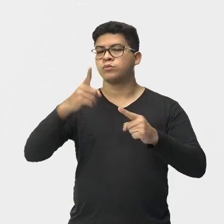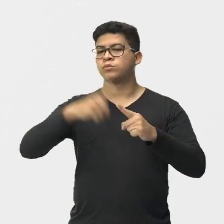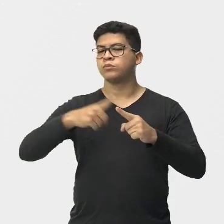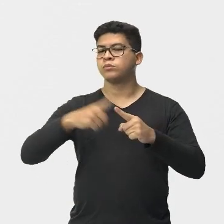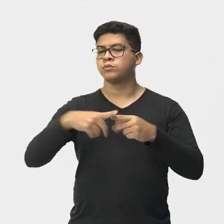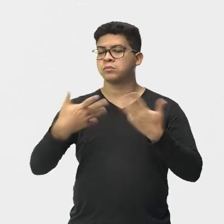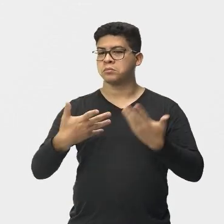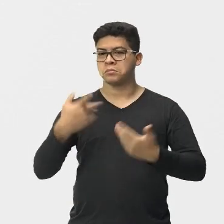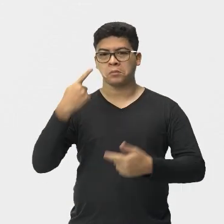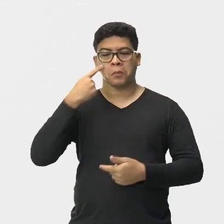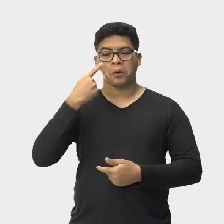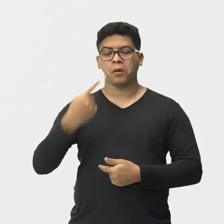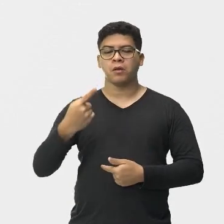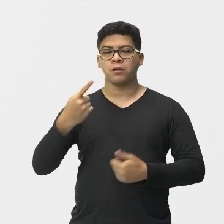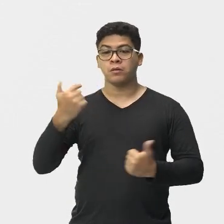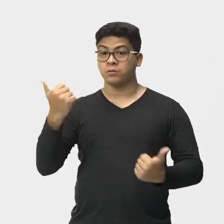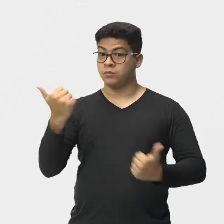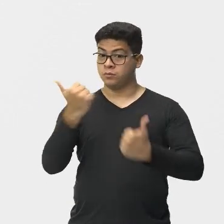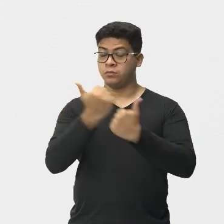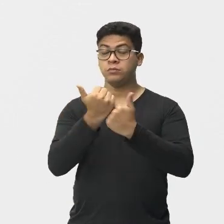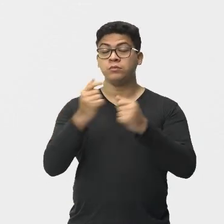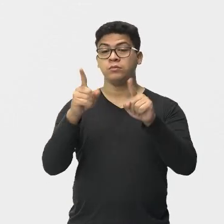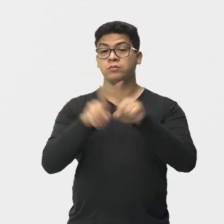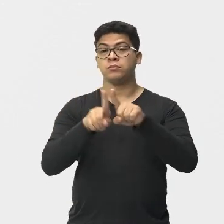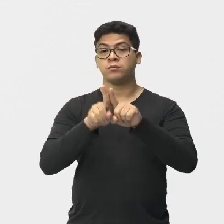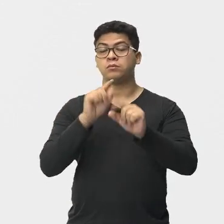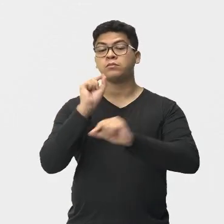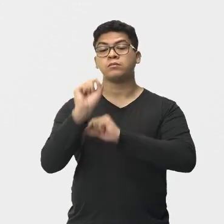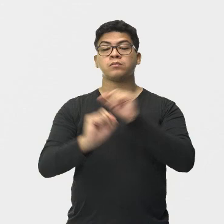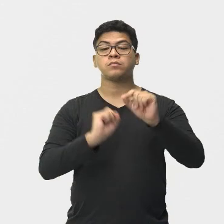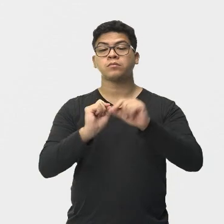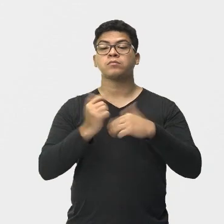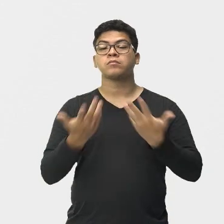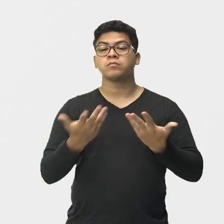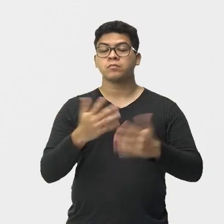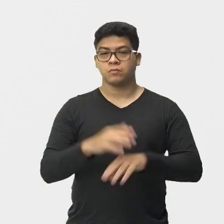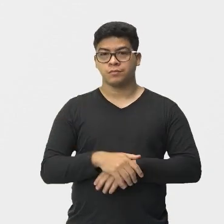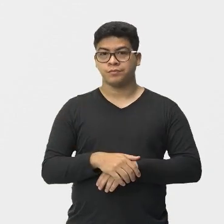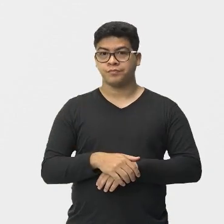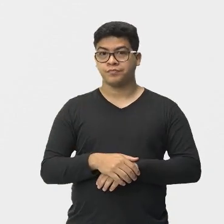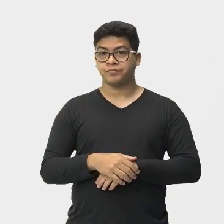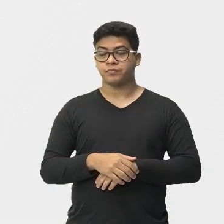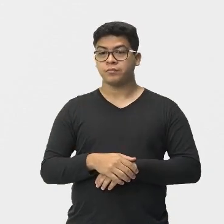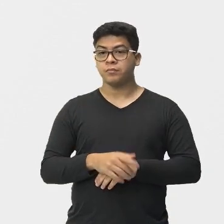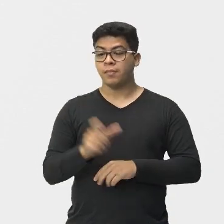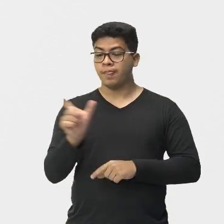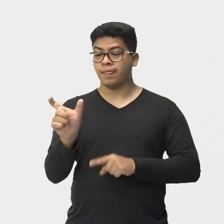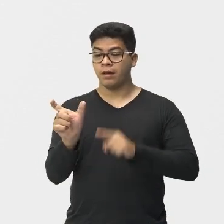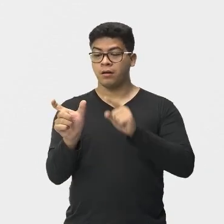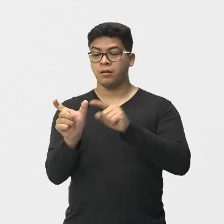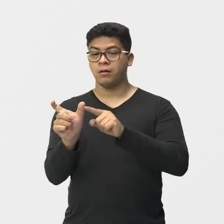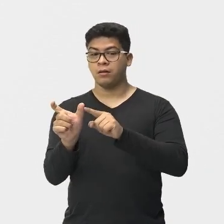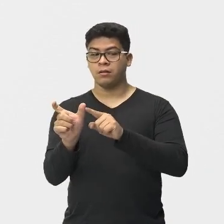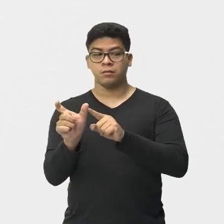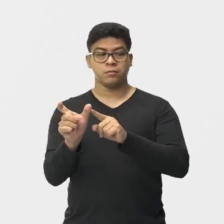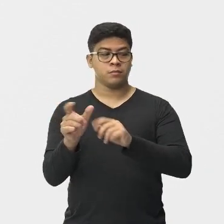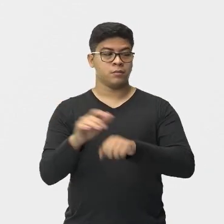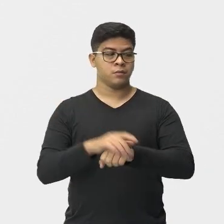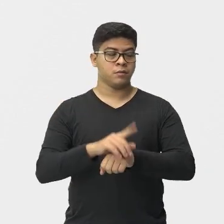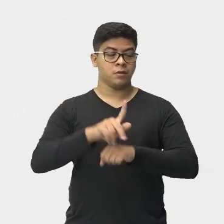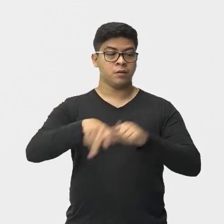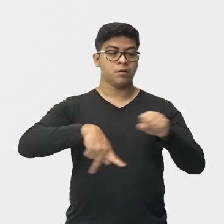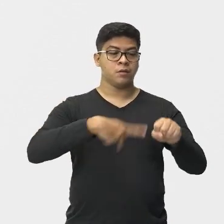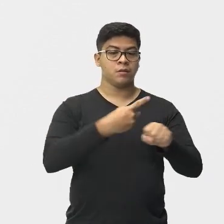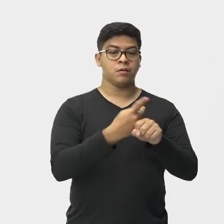Lembrem-se que quando a gente faz essa substituição, primeiramente vem o pronome indireto, depois o pronome direto e aí